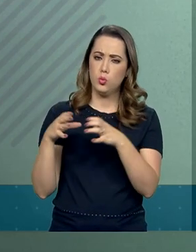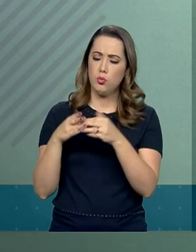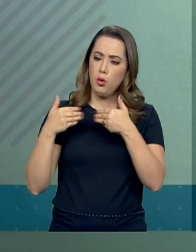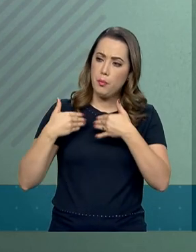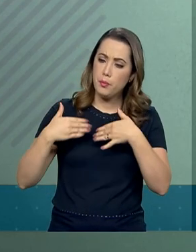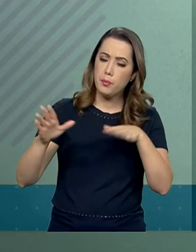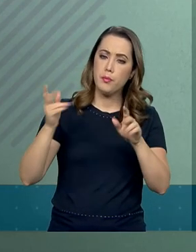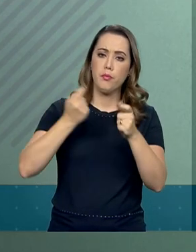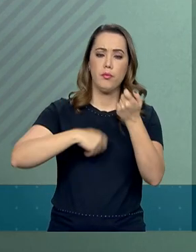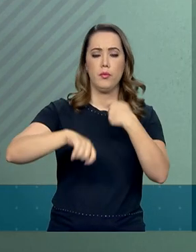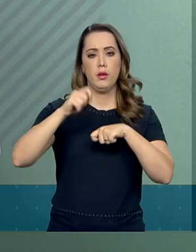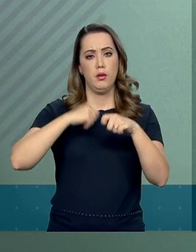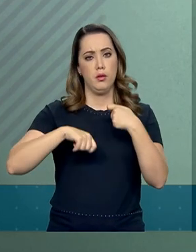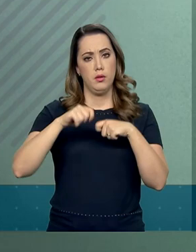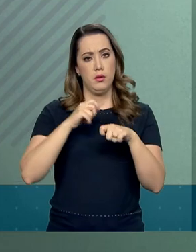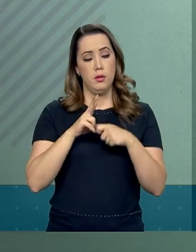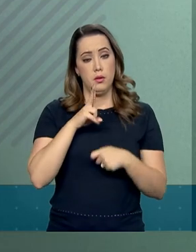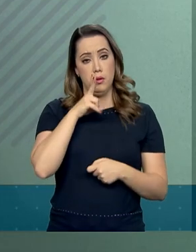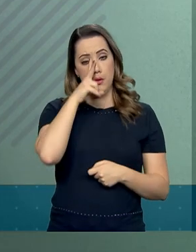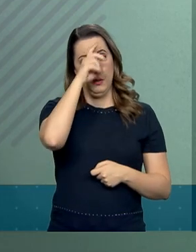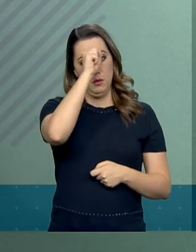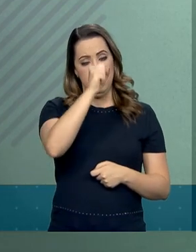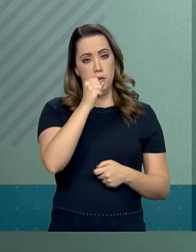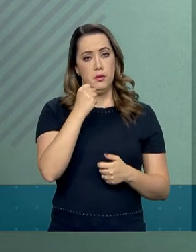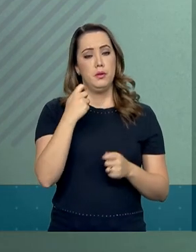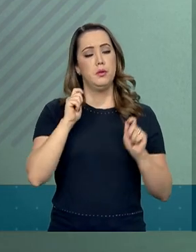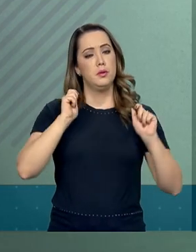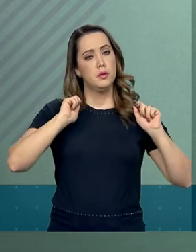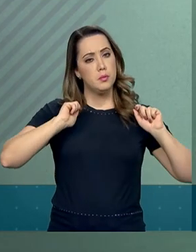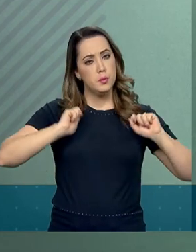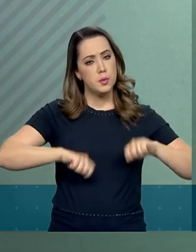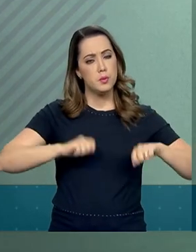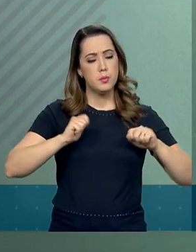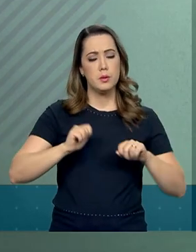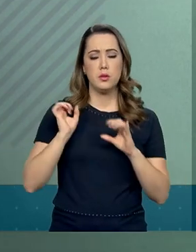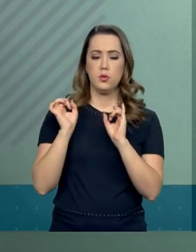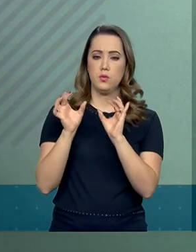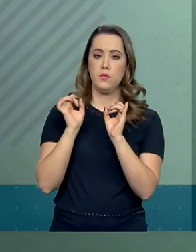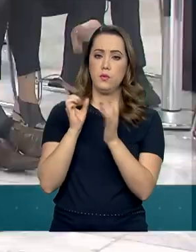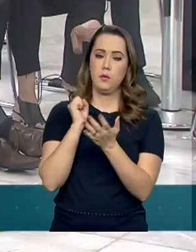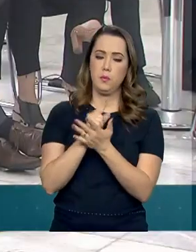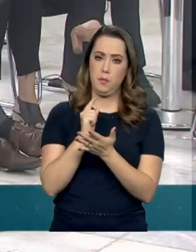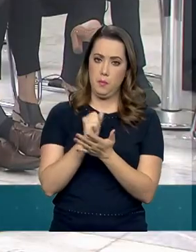econômica e o fortalecimento das condições de competitividade